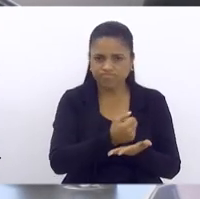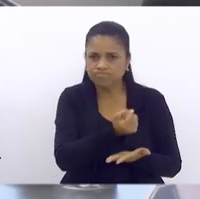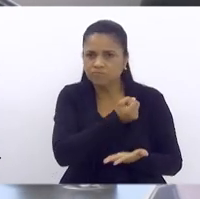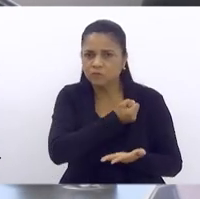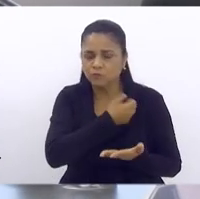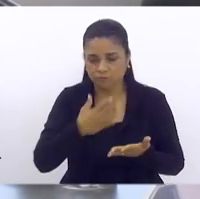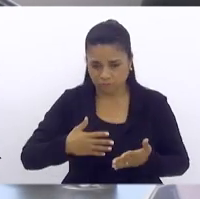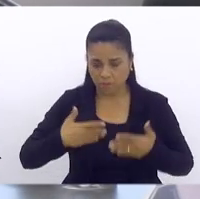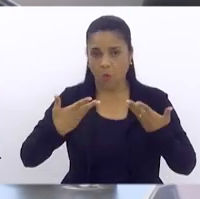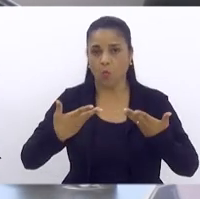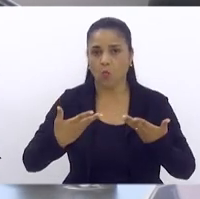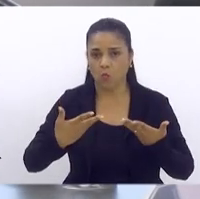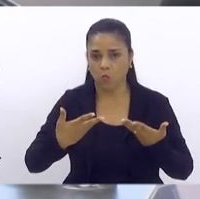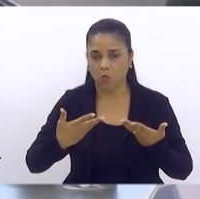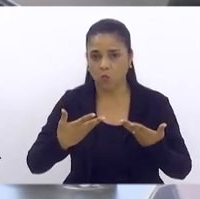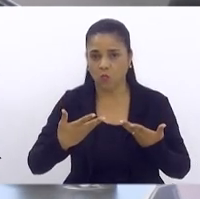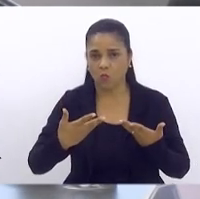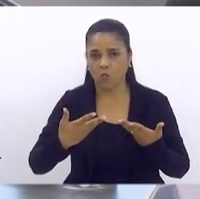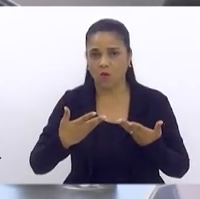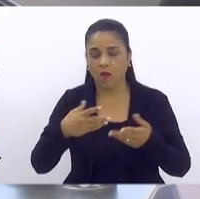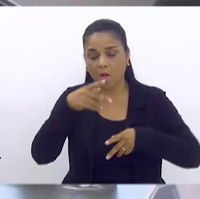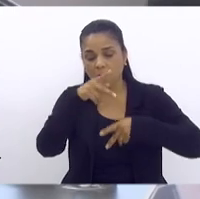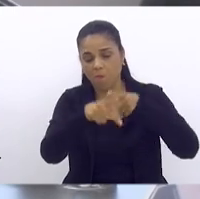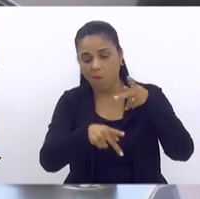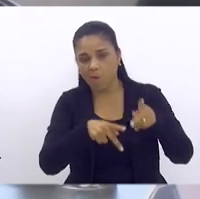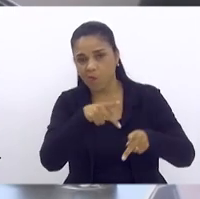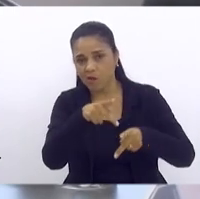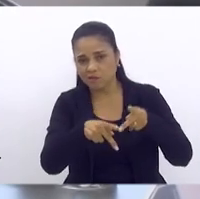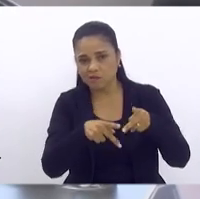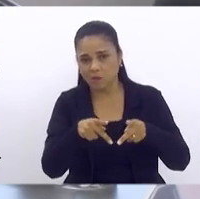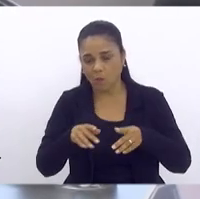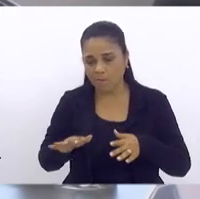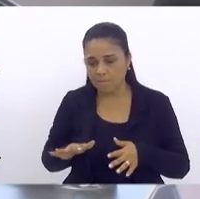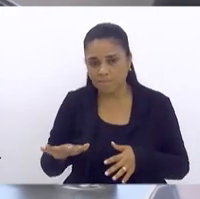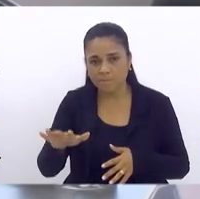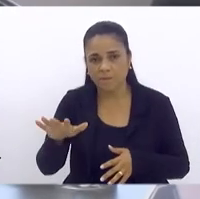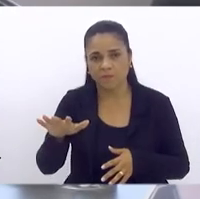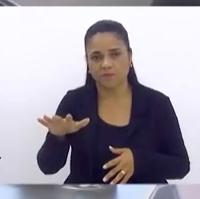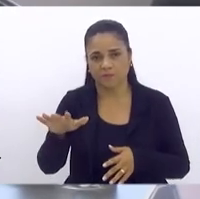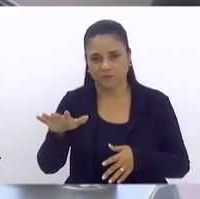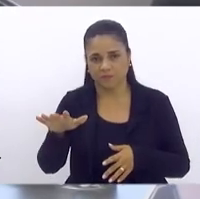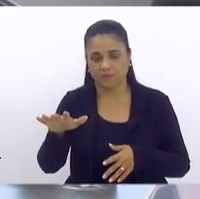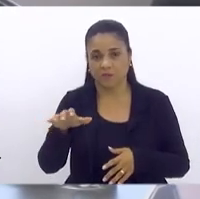em relação às populações periféricas, que